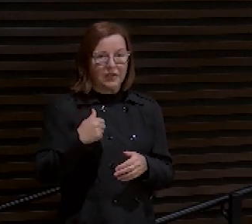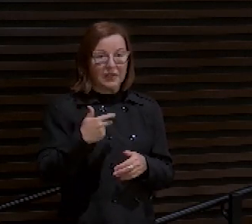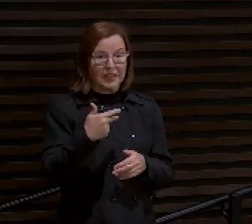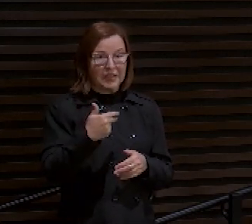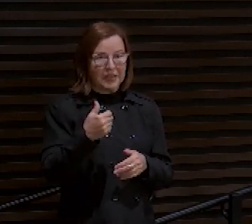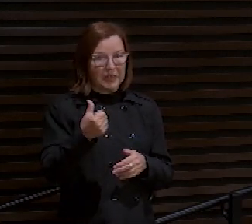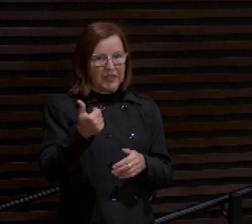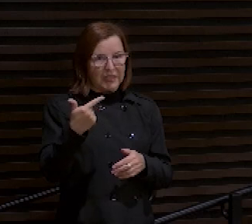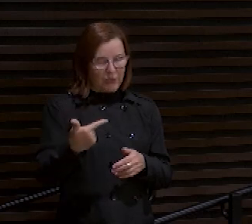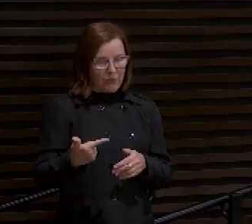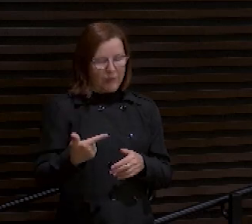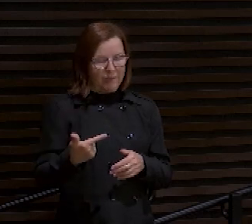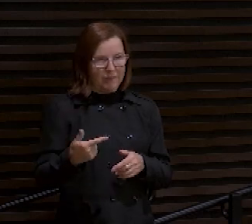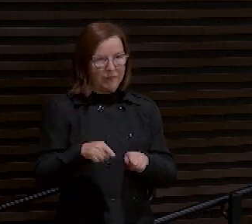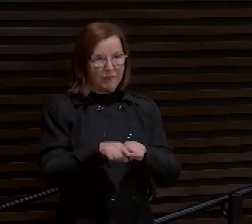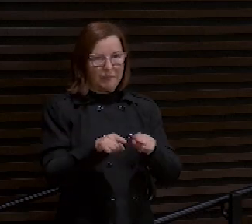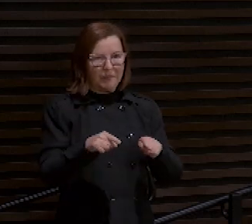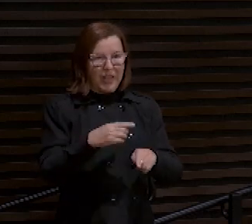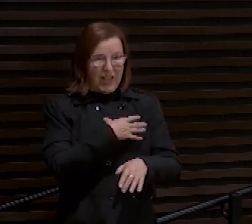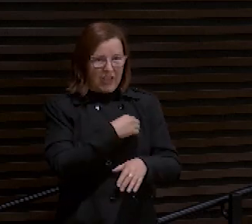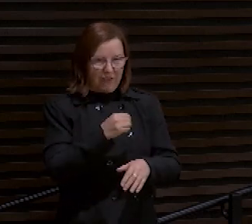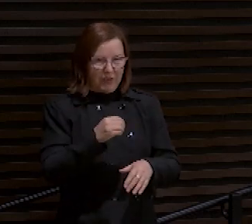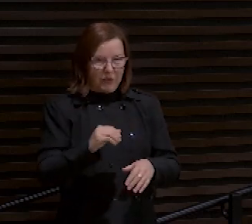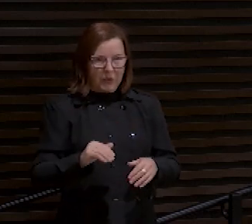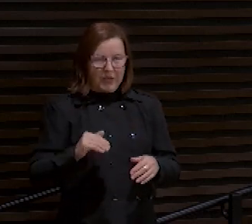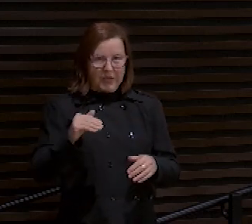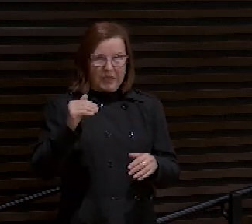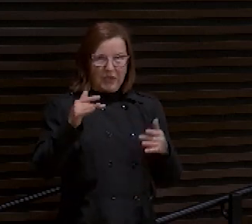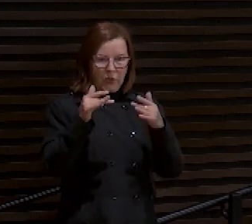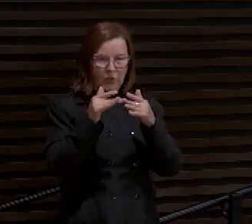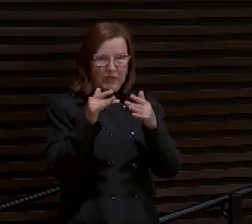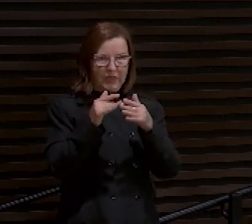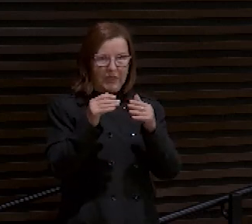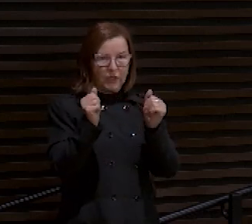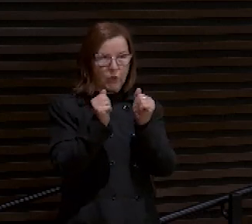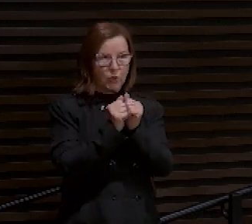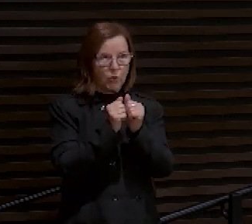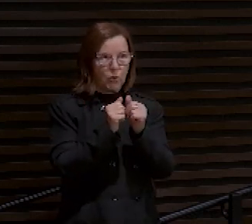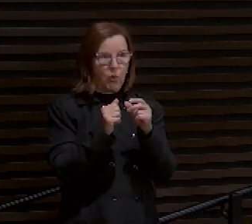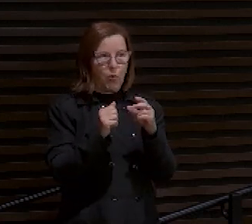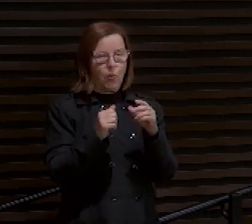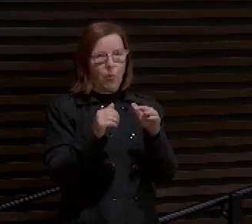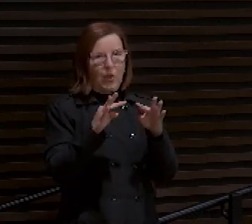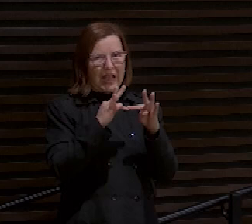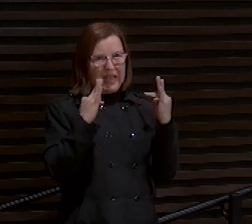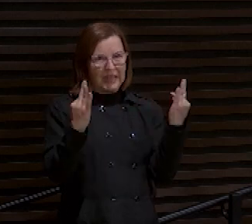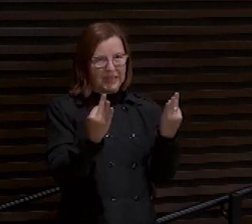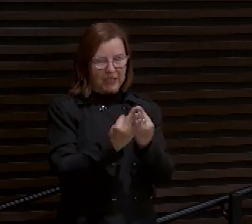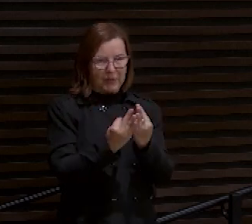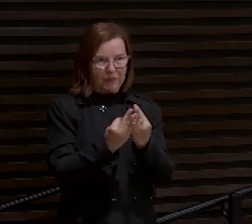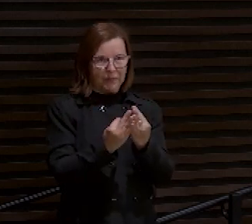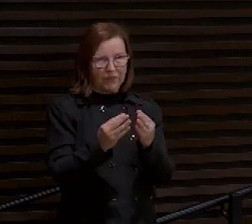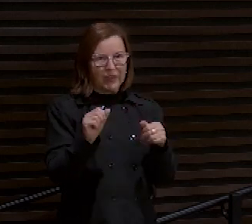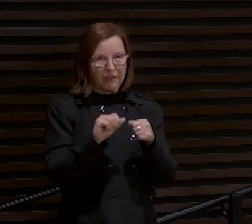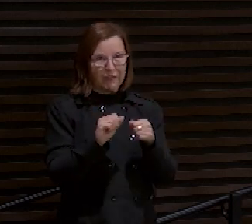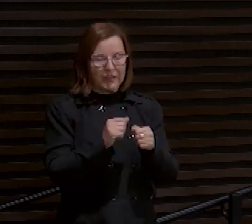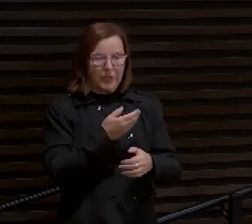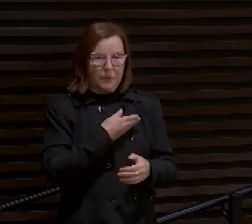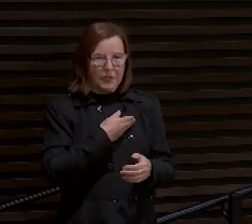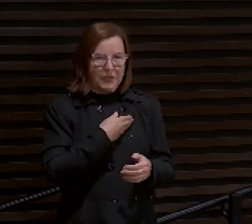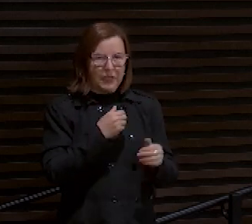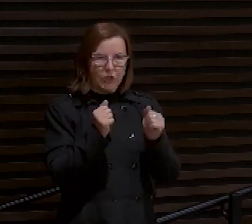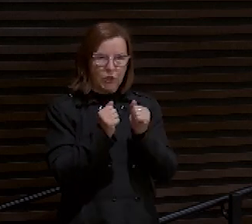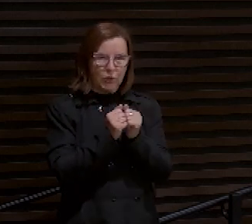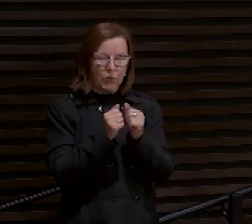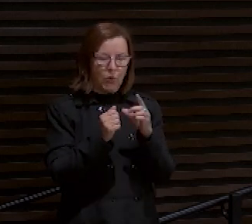crianças cresceram nesse contato com a tribo dos Waldames. Indo lá, fizeram amizade com os índios lá,